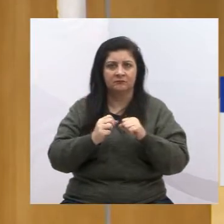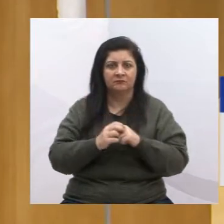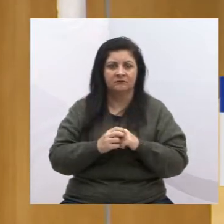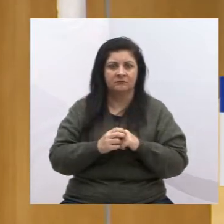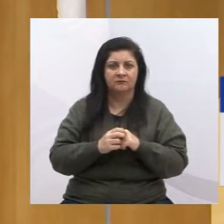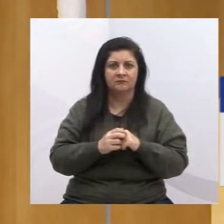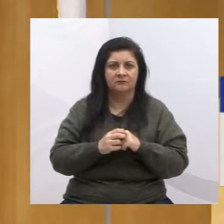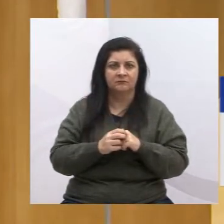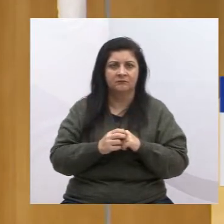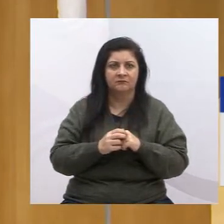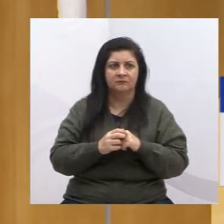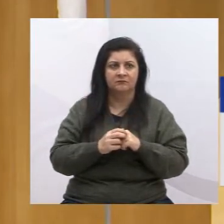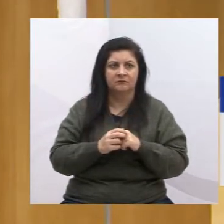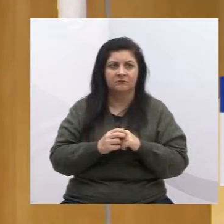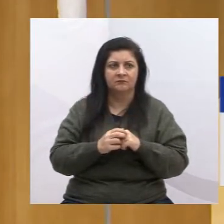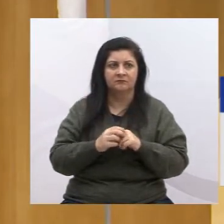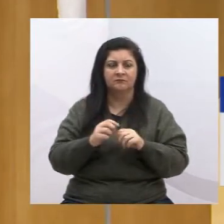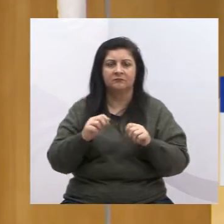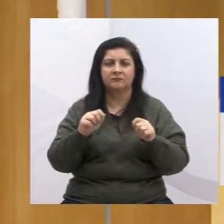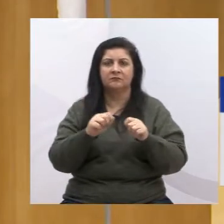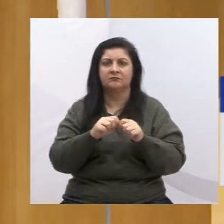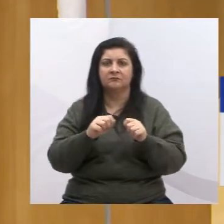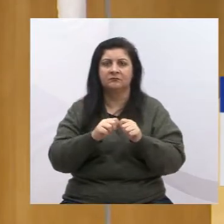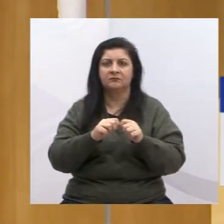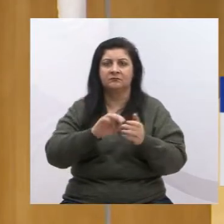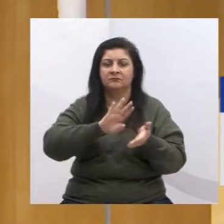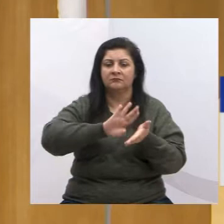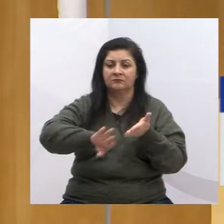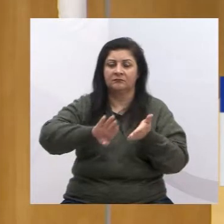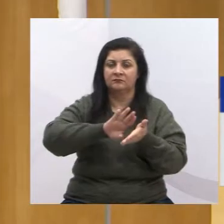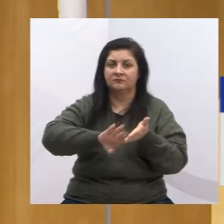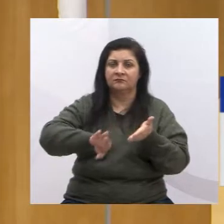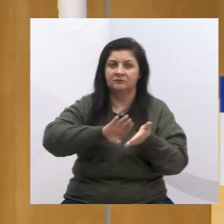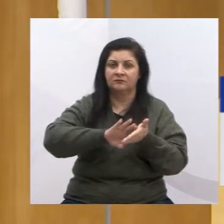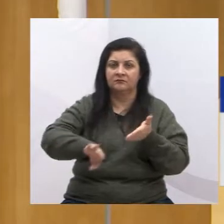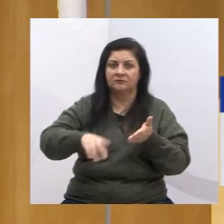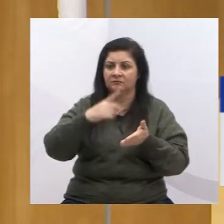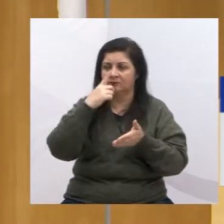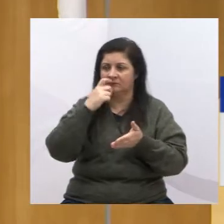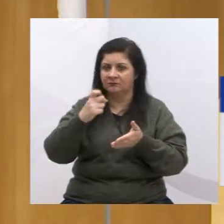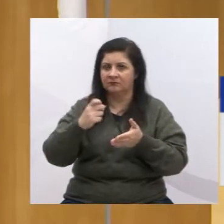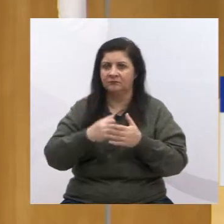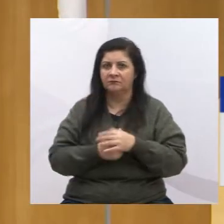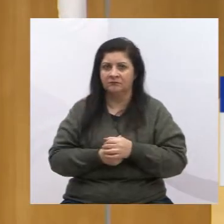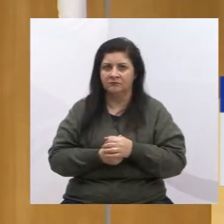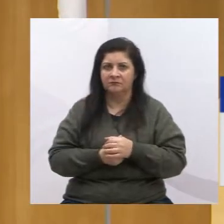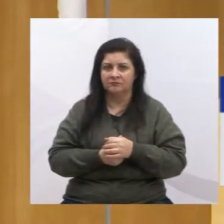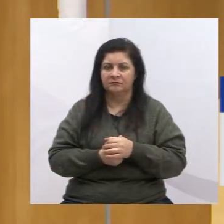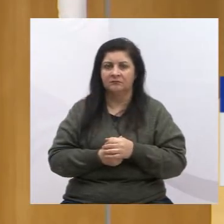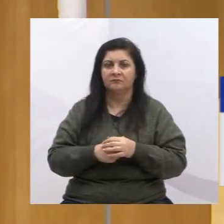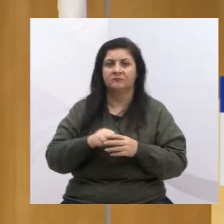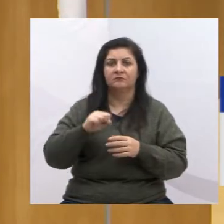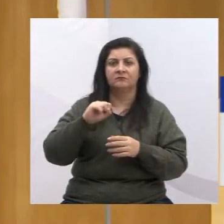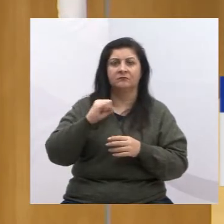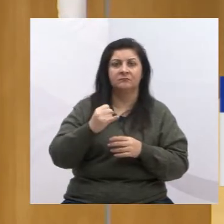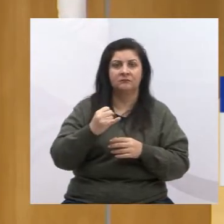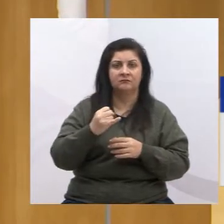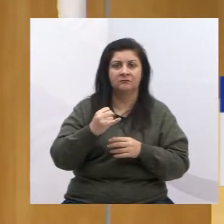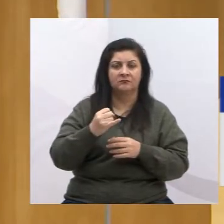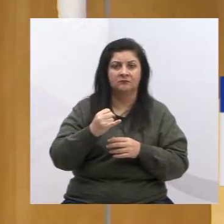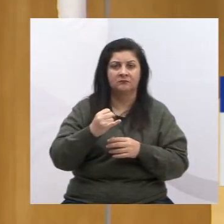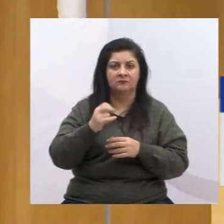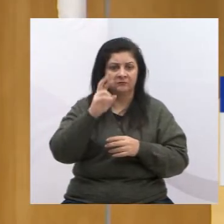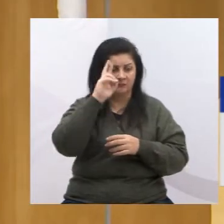a promover a remoção ou a eliminação desse resíduo. Quando o proprietário notificado não faz, a prefeitura